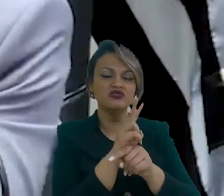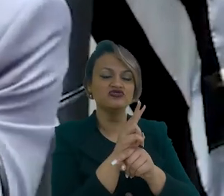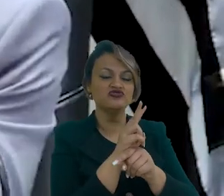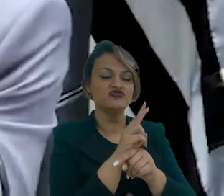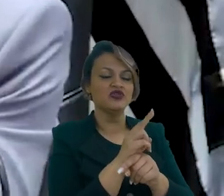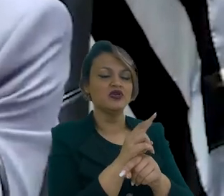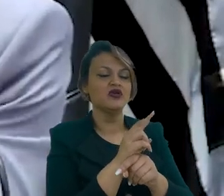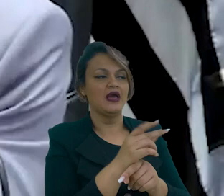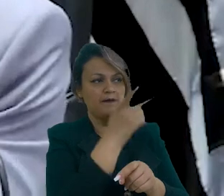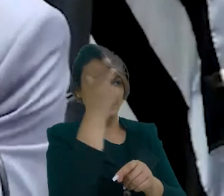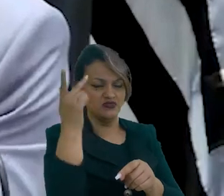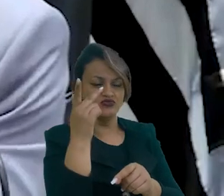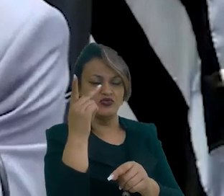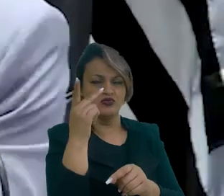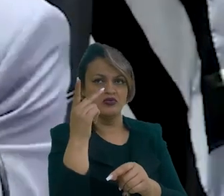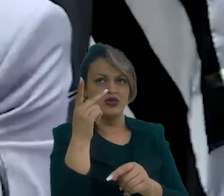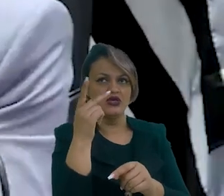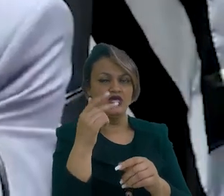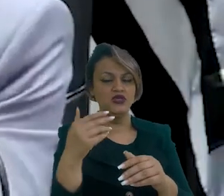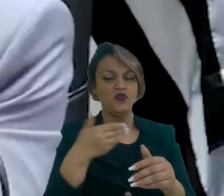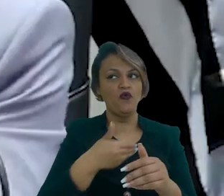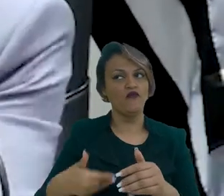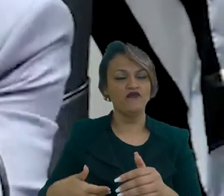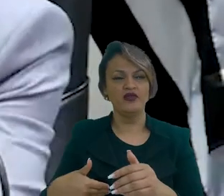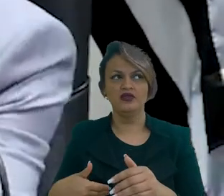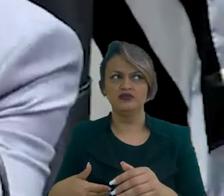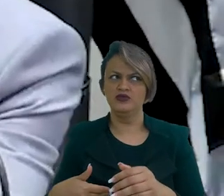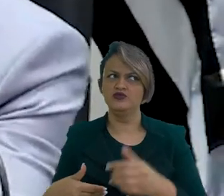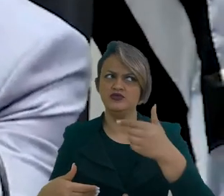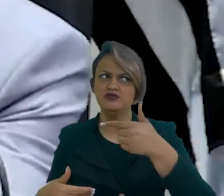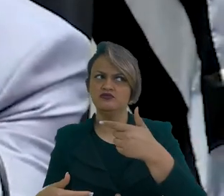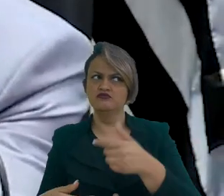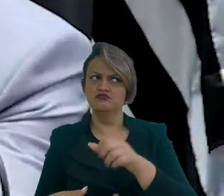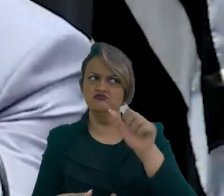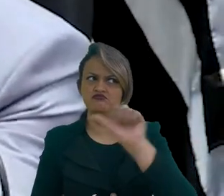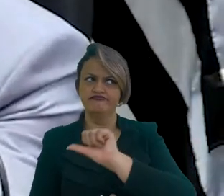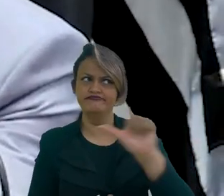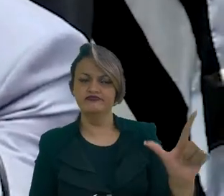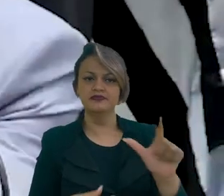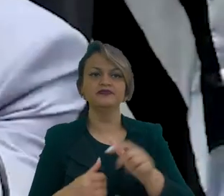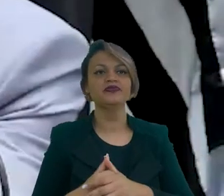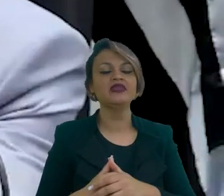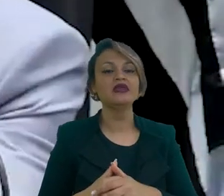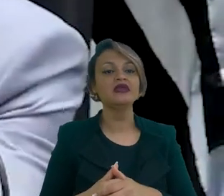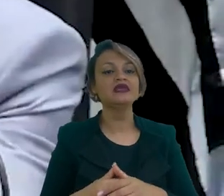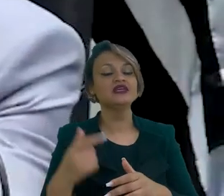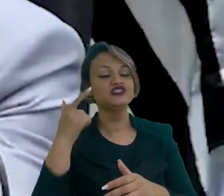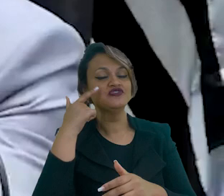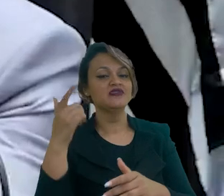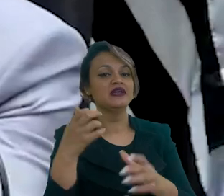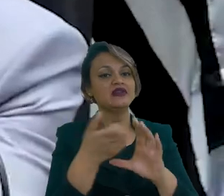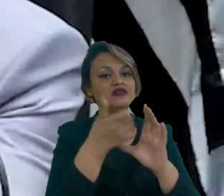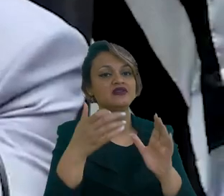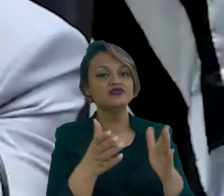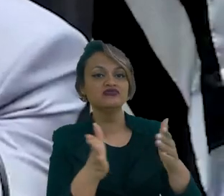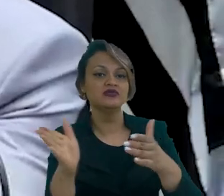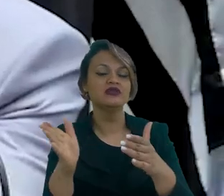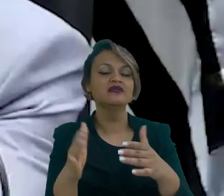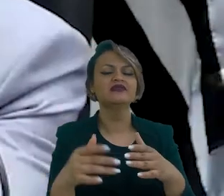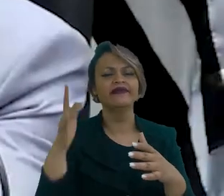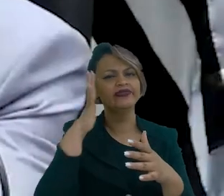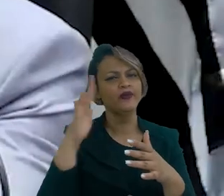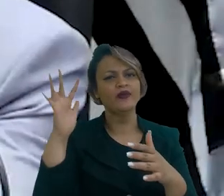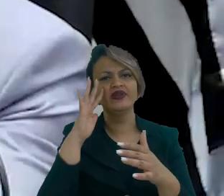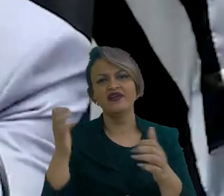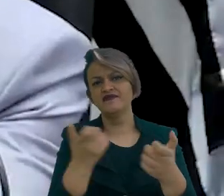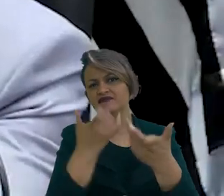de proteção do cidadão versus estado agora entre particulares eu estou falando uma realização uma um efeito horizontal